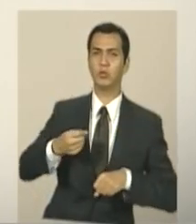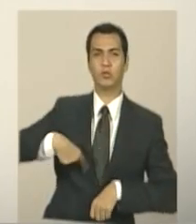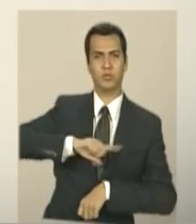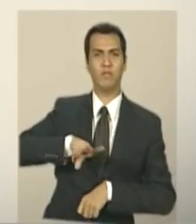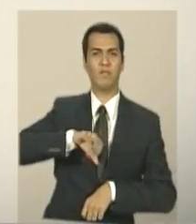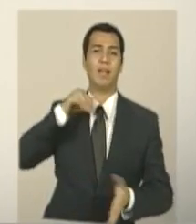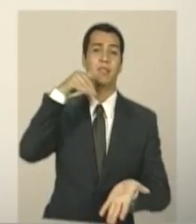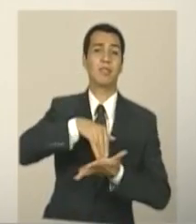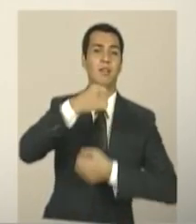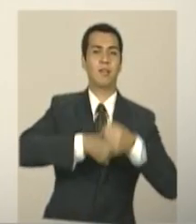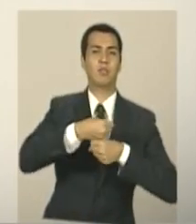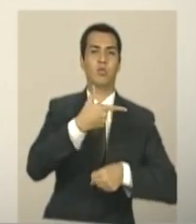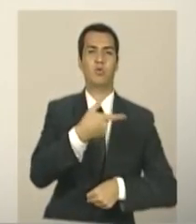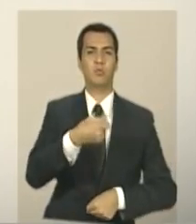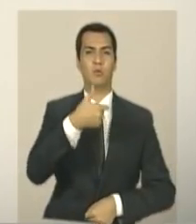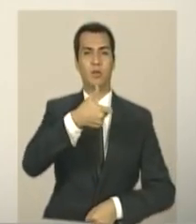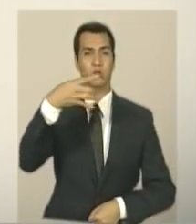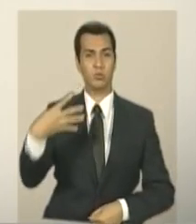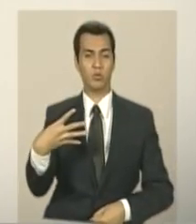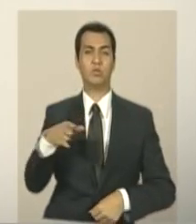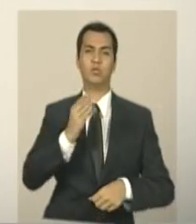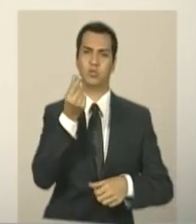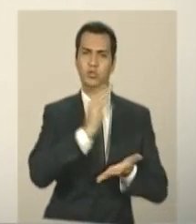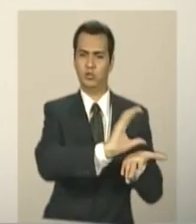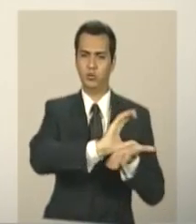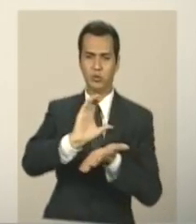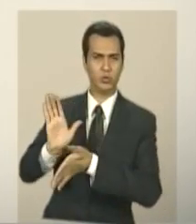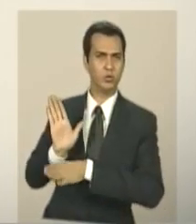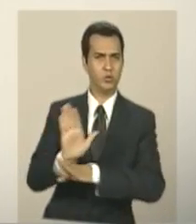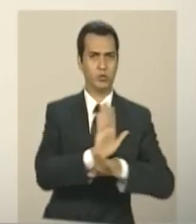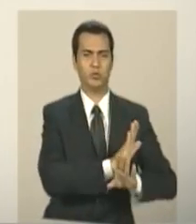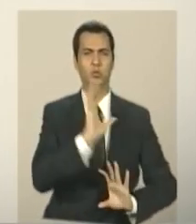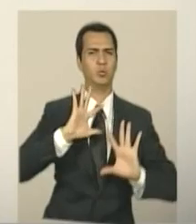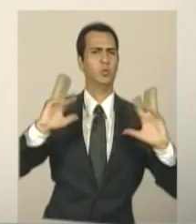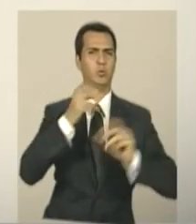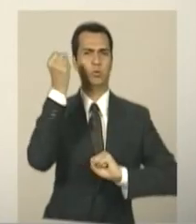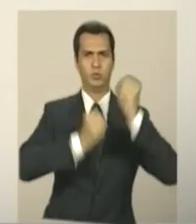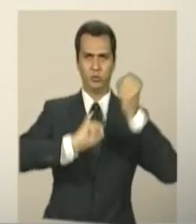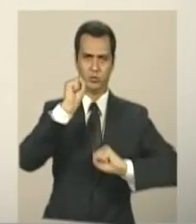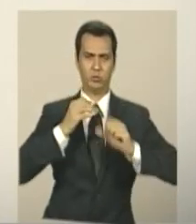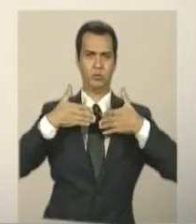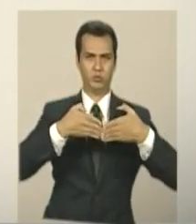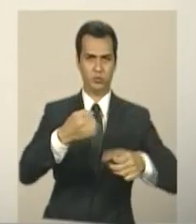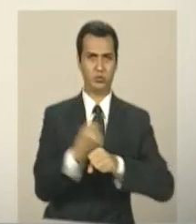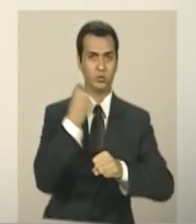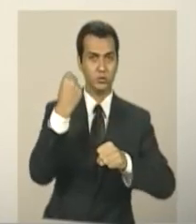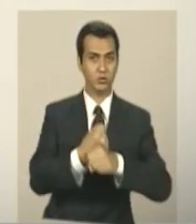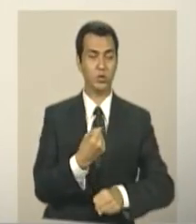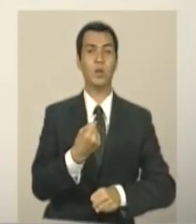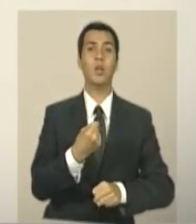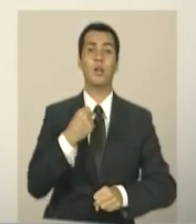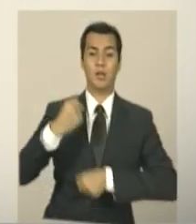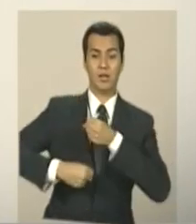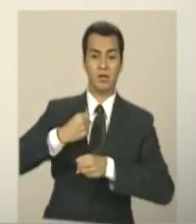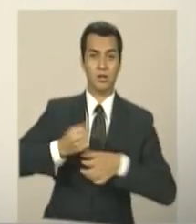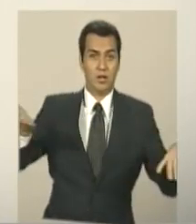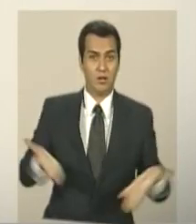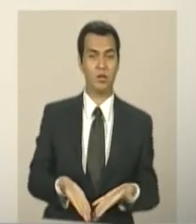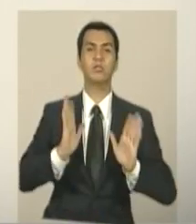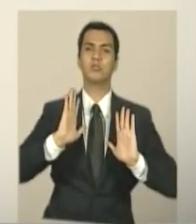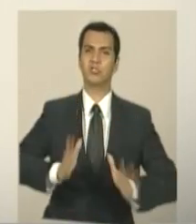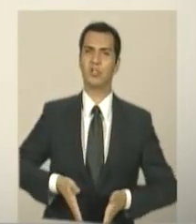expandir e modernizar os estaleiros da nossa indústria naval já este ano foram centenas de embarcações e